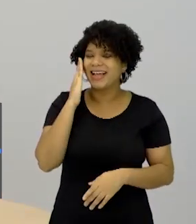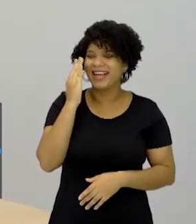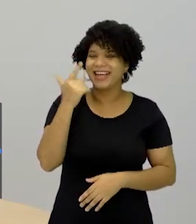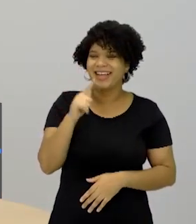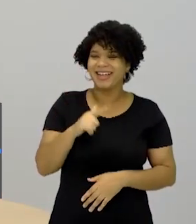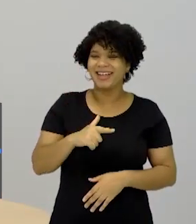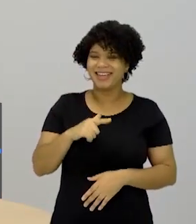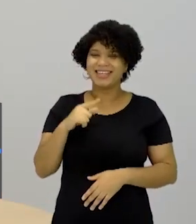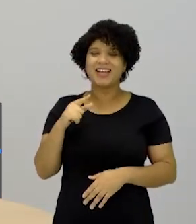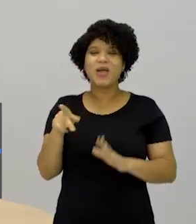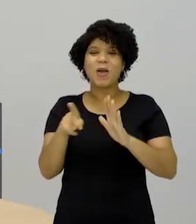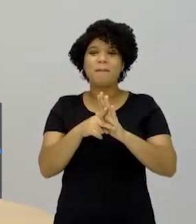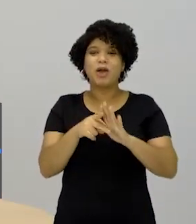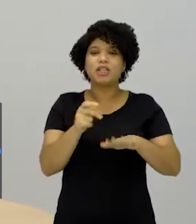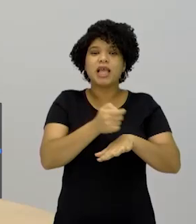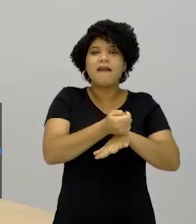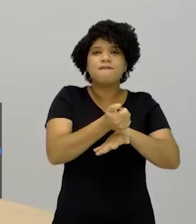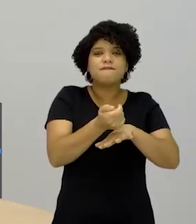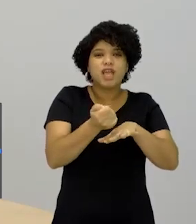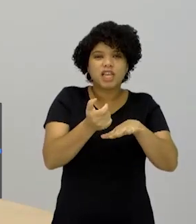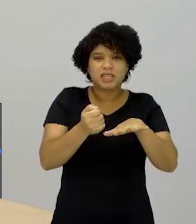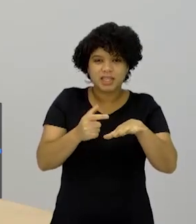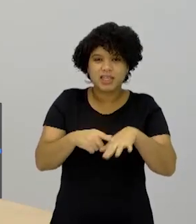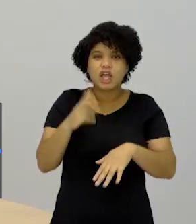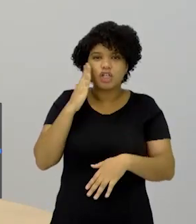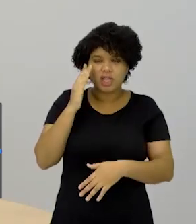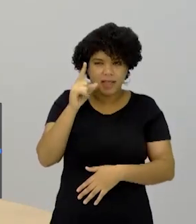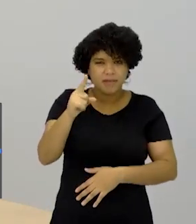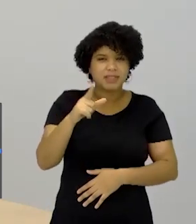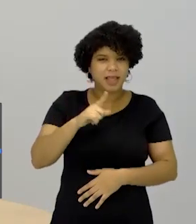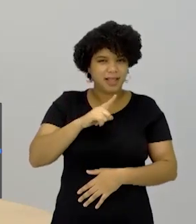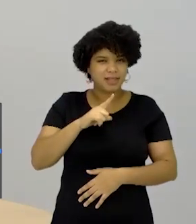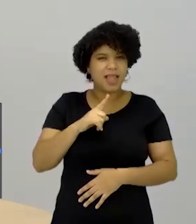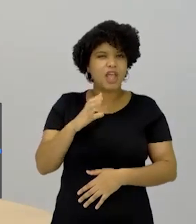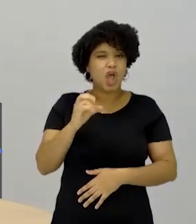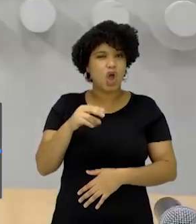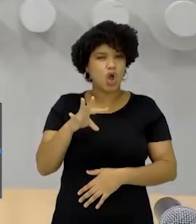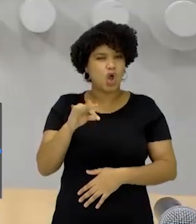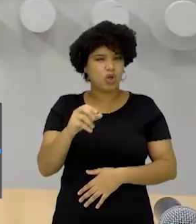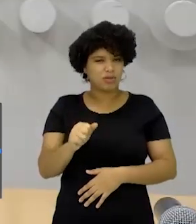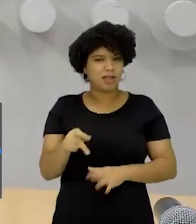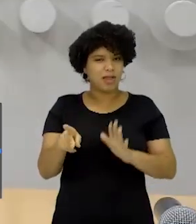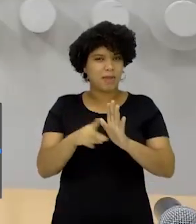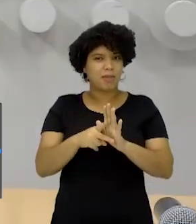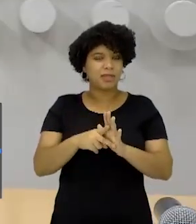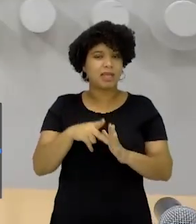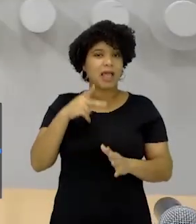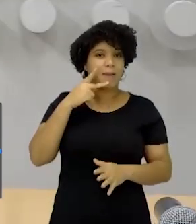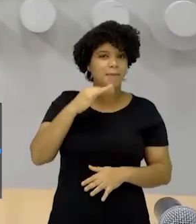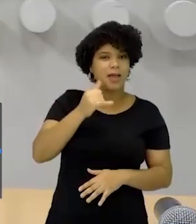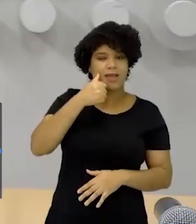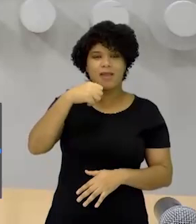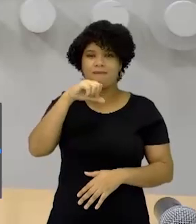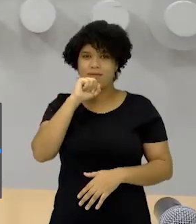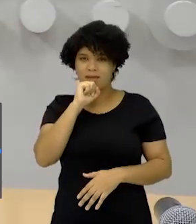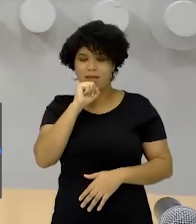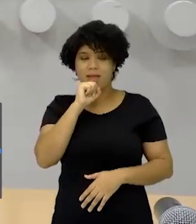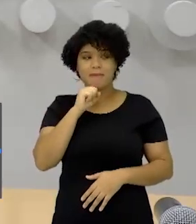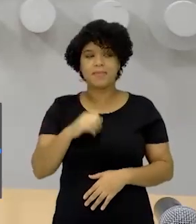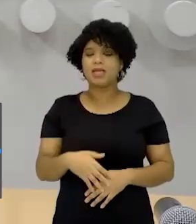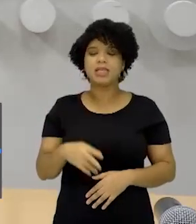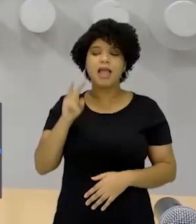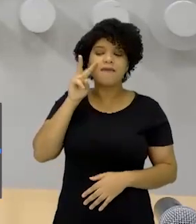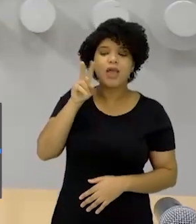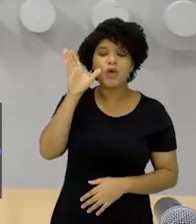poder postar as coisas e seus pais não verem, tá? Eu sei, viu? Tô de olho em você. Olha aqui, bloquear e cancelar são verbos em alta no mundo das redes